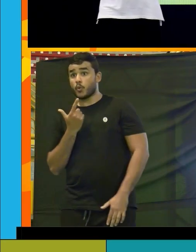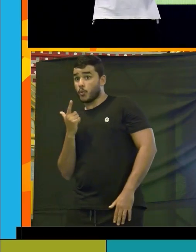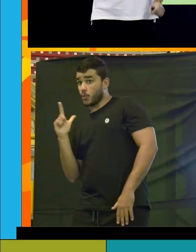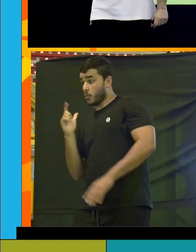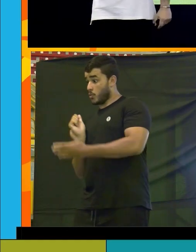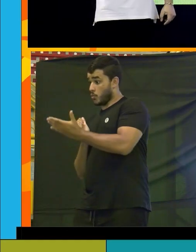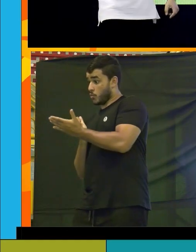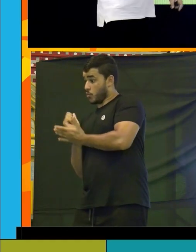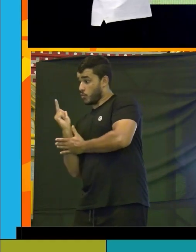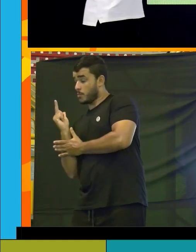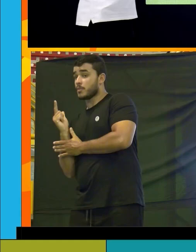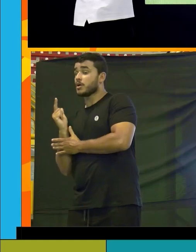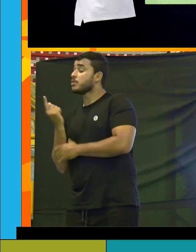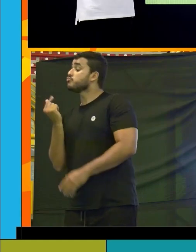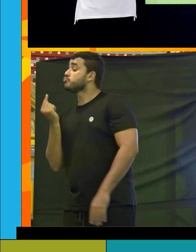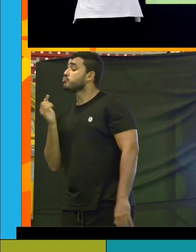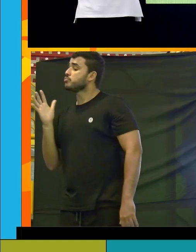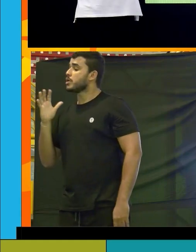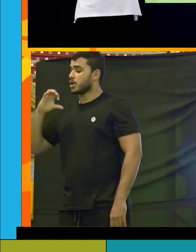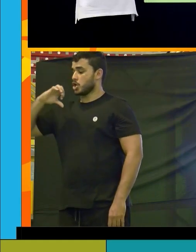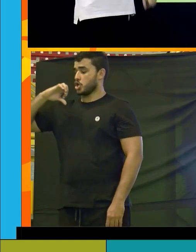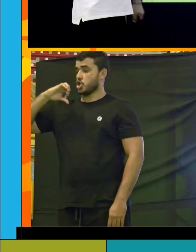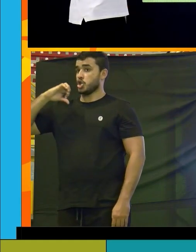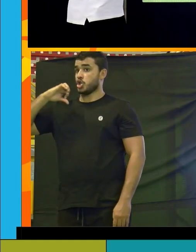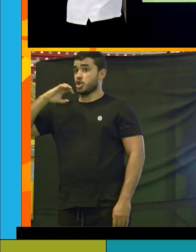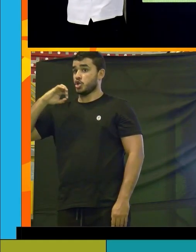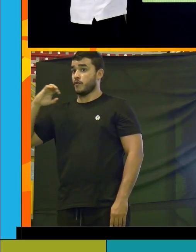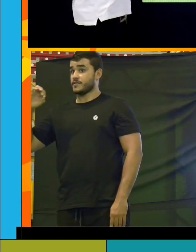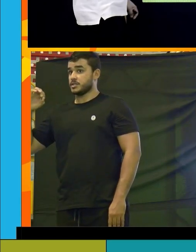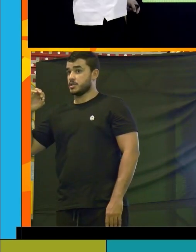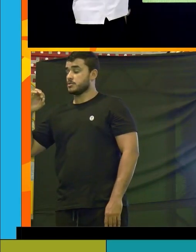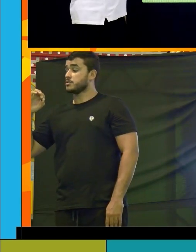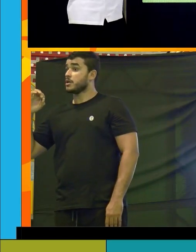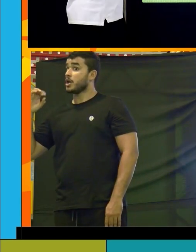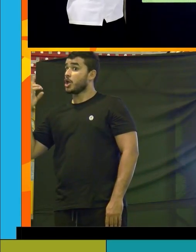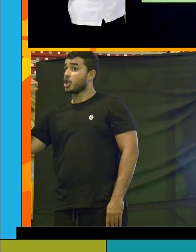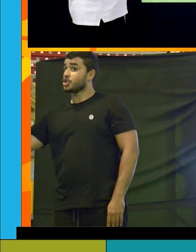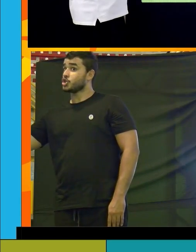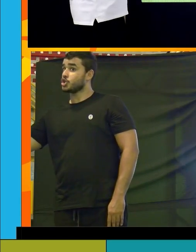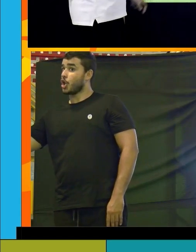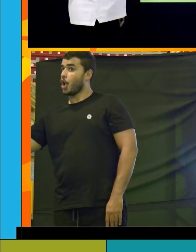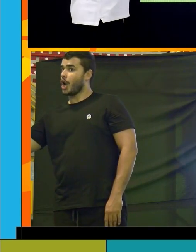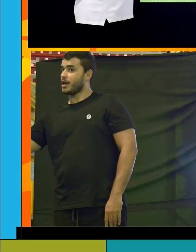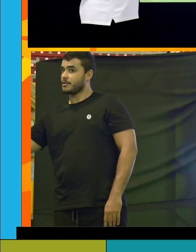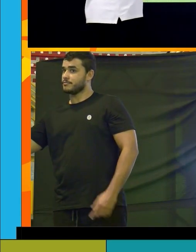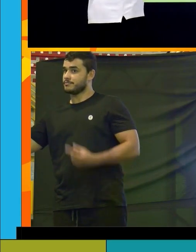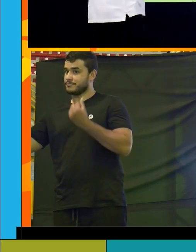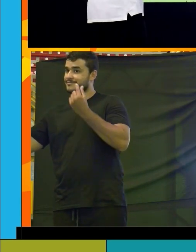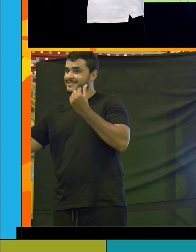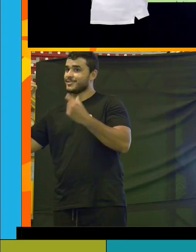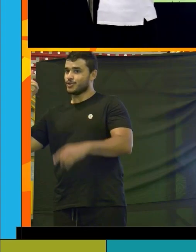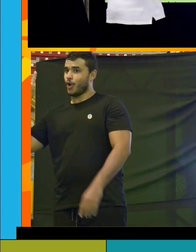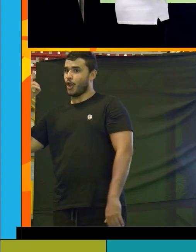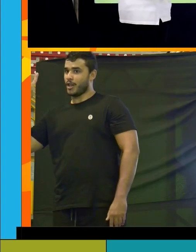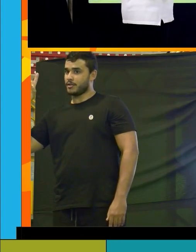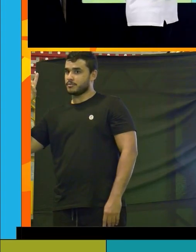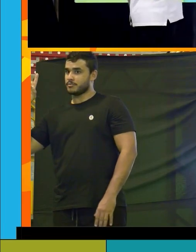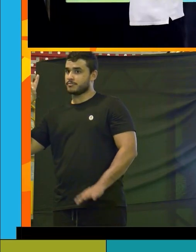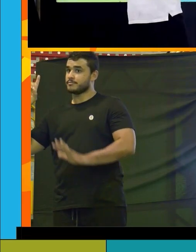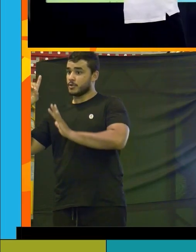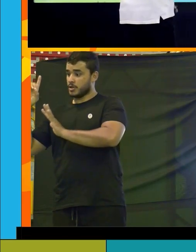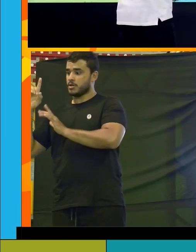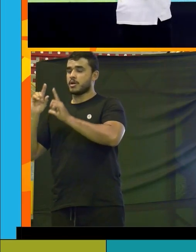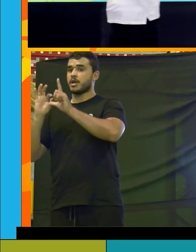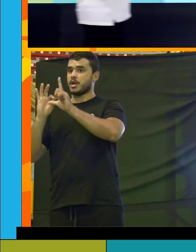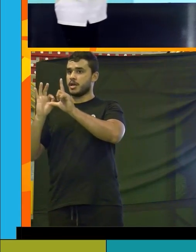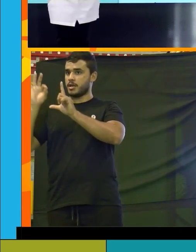valor era de $900, não era nem reais, respectivamente. Considerando as informações dadas, após